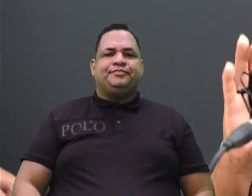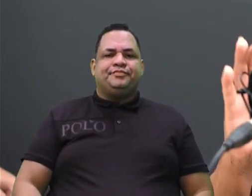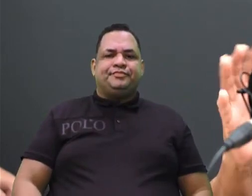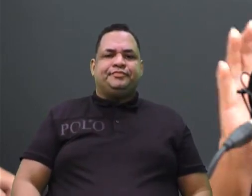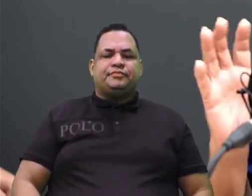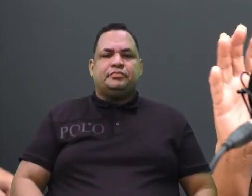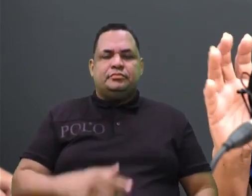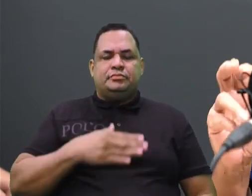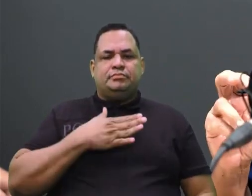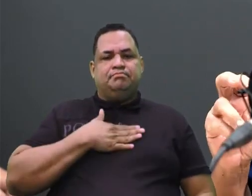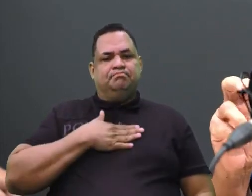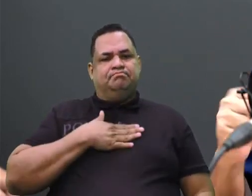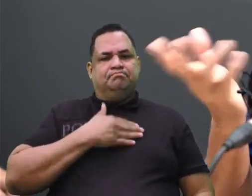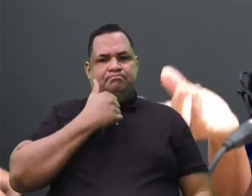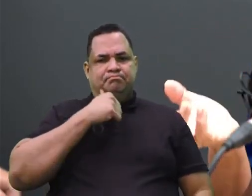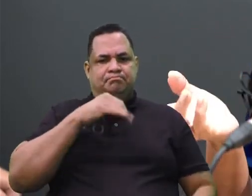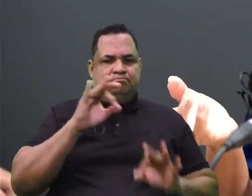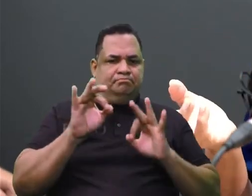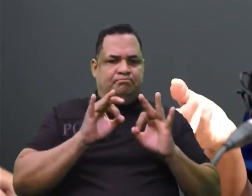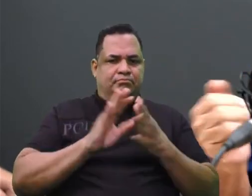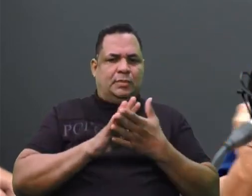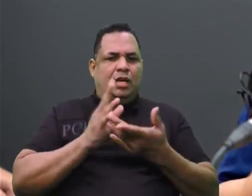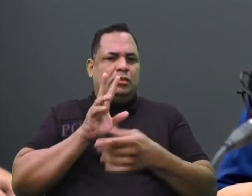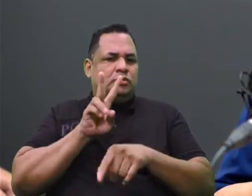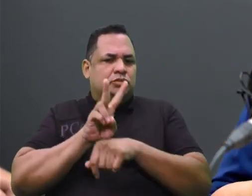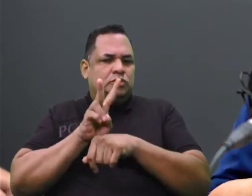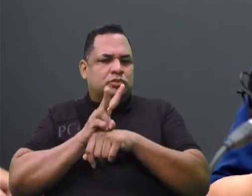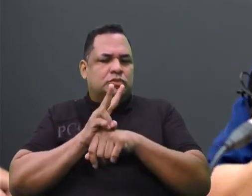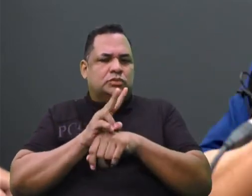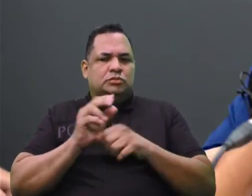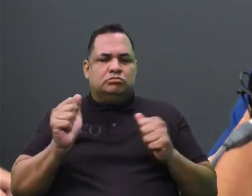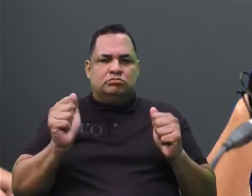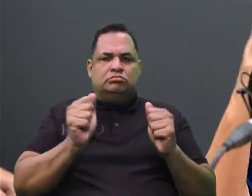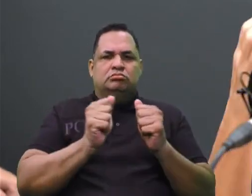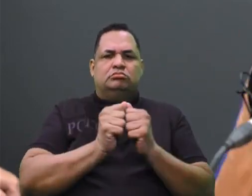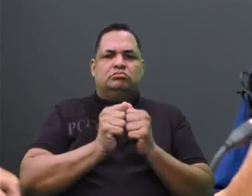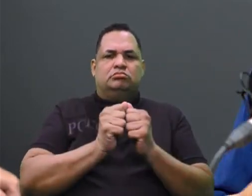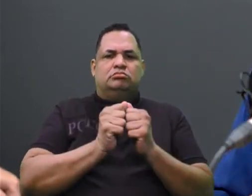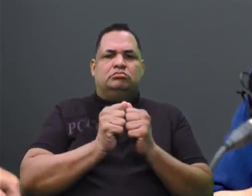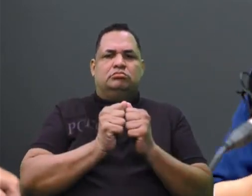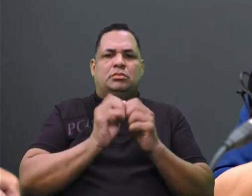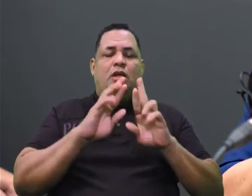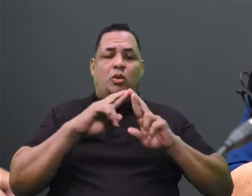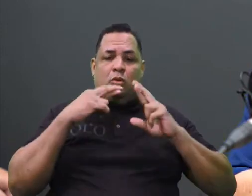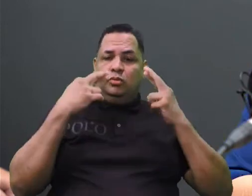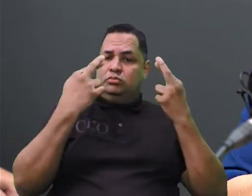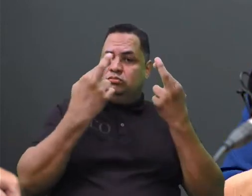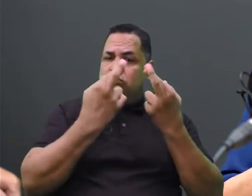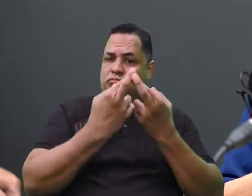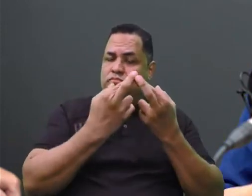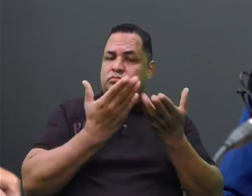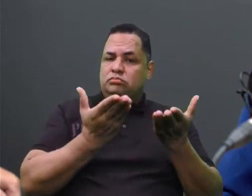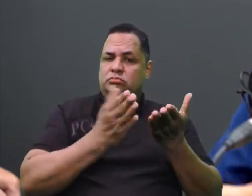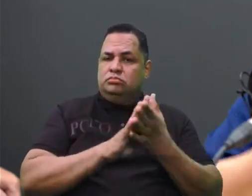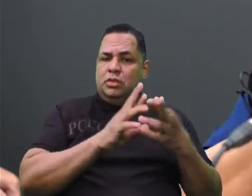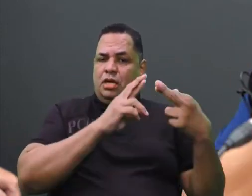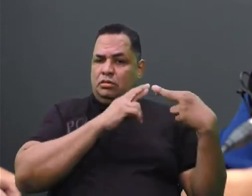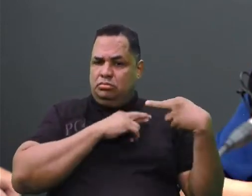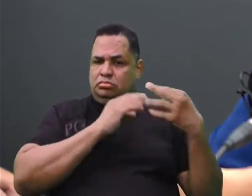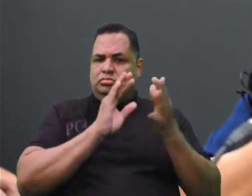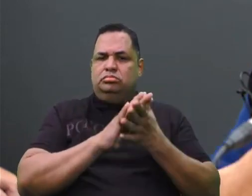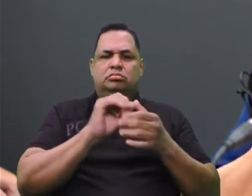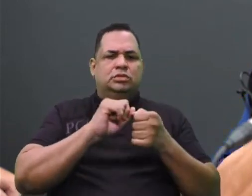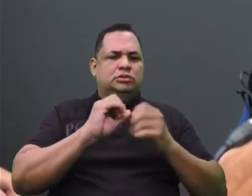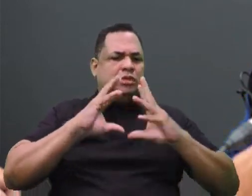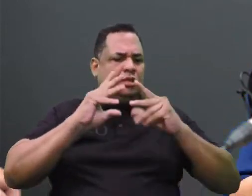Minha mãe tinha esse cuidado. Por isso que eu não sabia. Então, eu reuni as mães e elas ficaram responsáveis pela